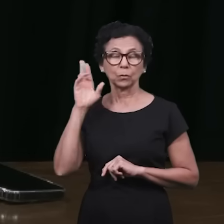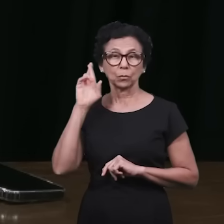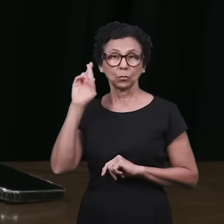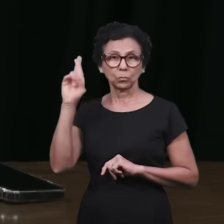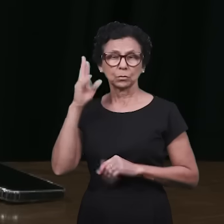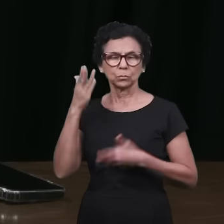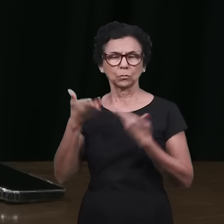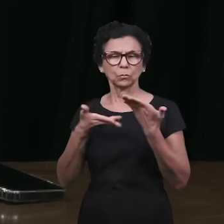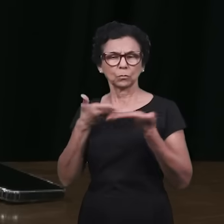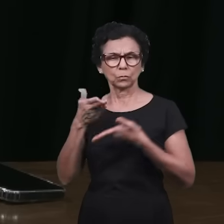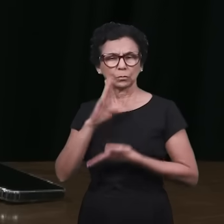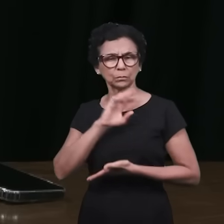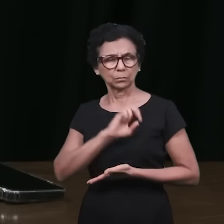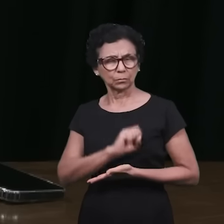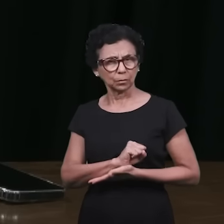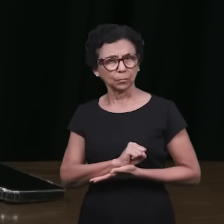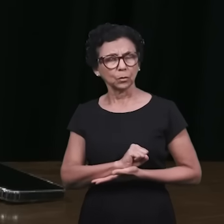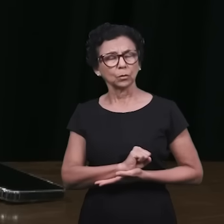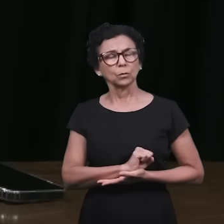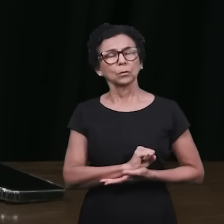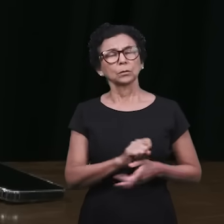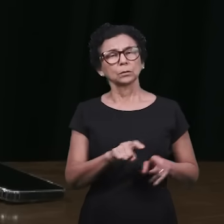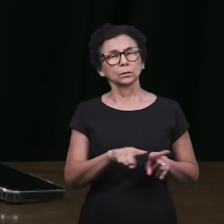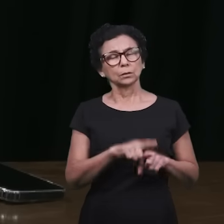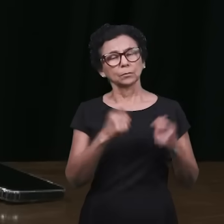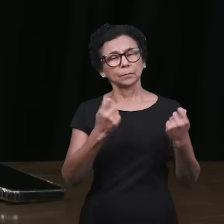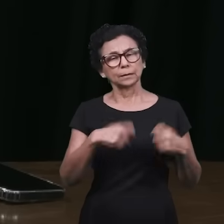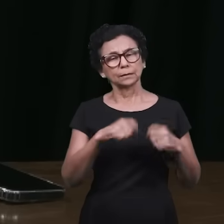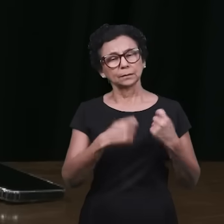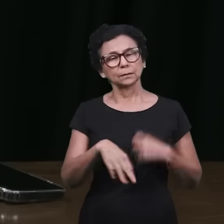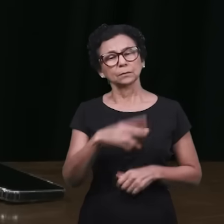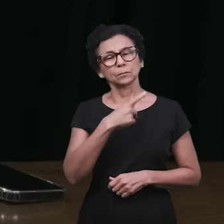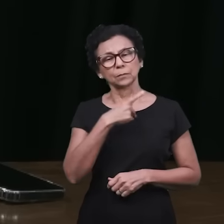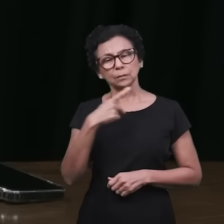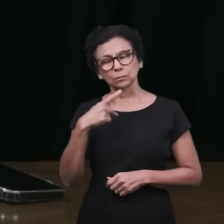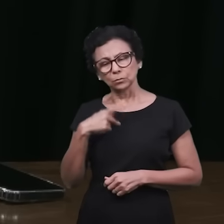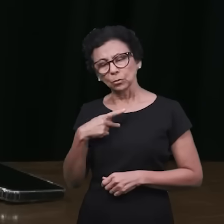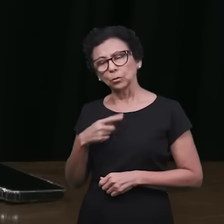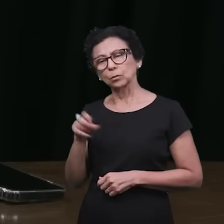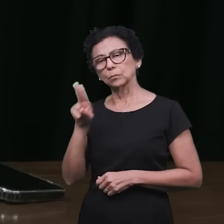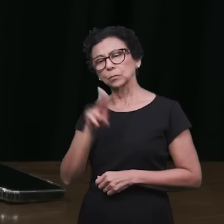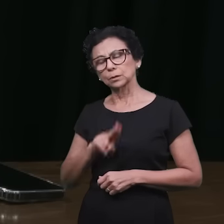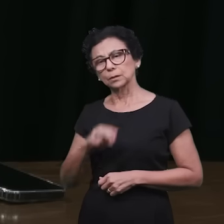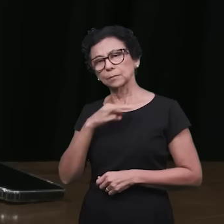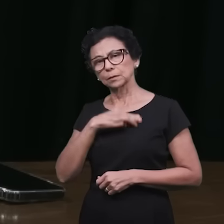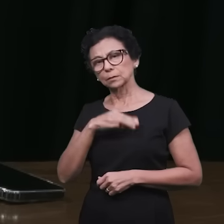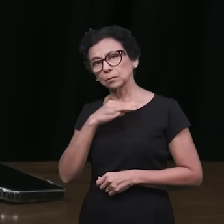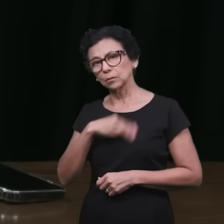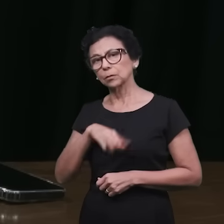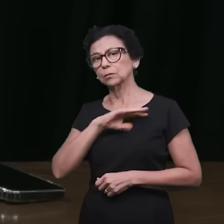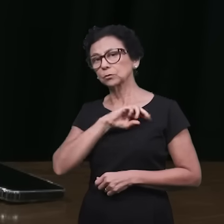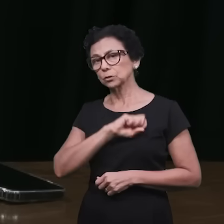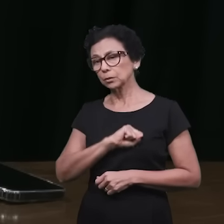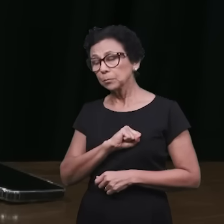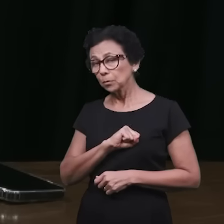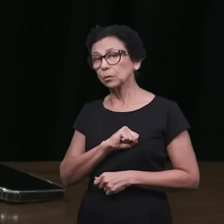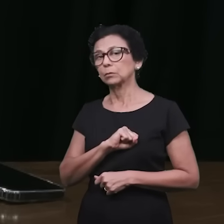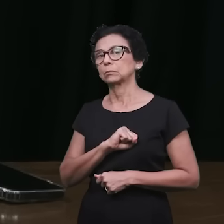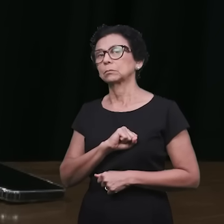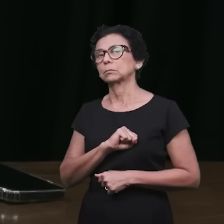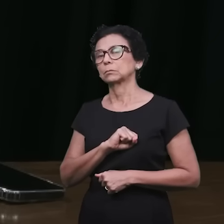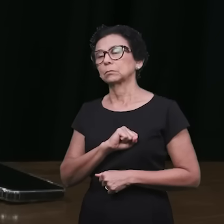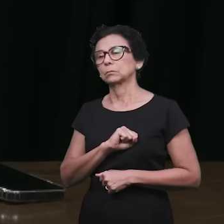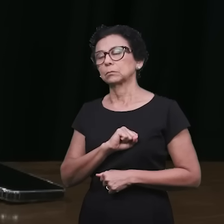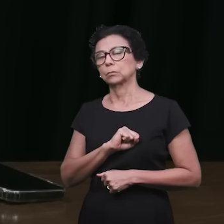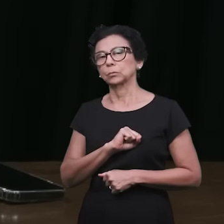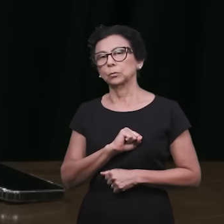também é com a ovelha, é com amor, é com misericórdia, é com cuidado, porque as coisas elas se entrelaçam. A ovelha, ela